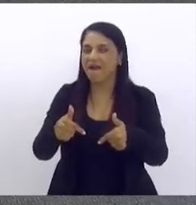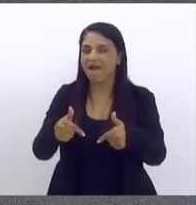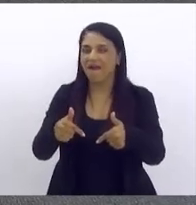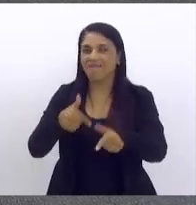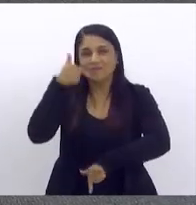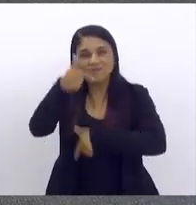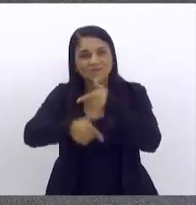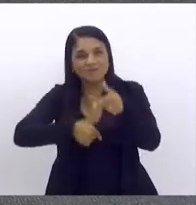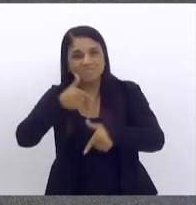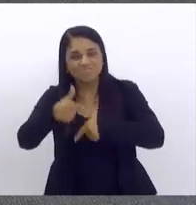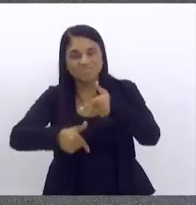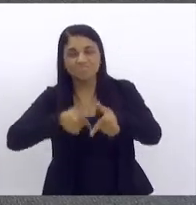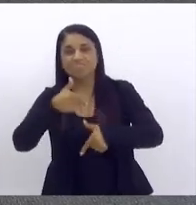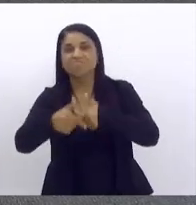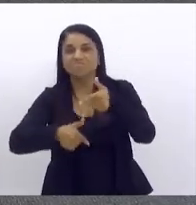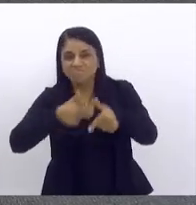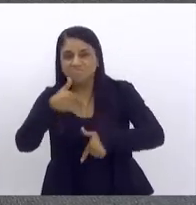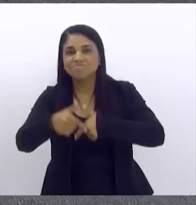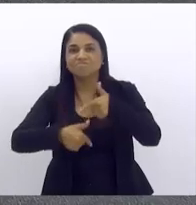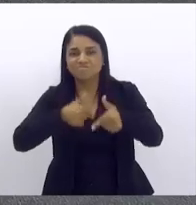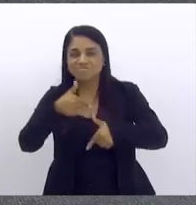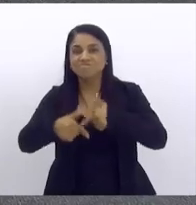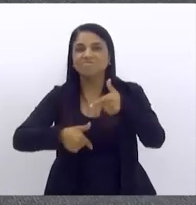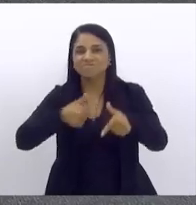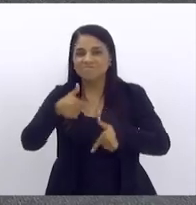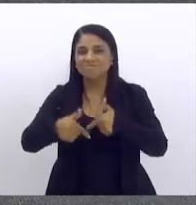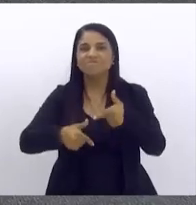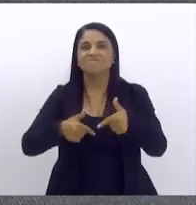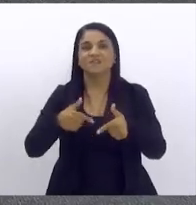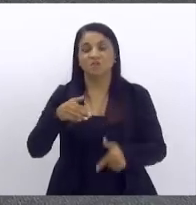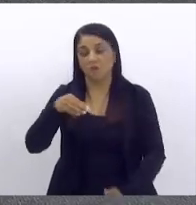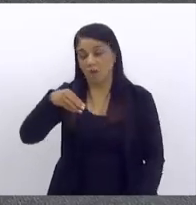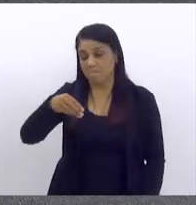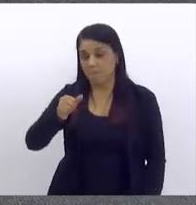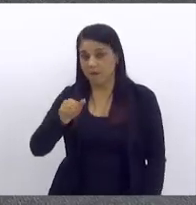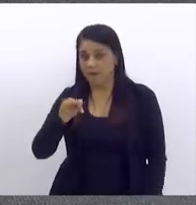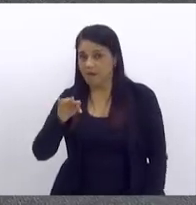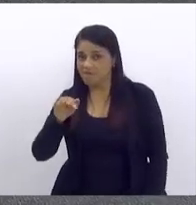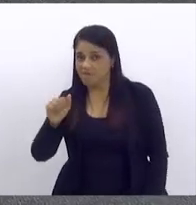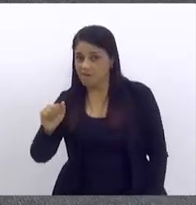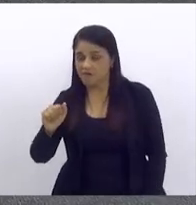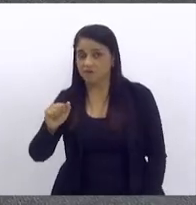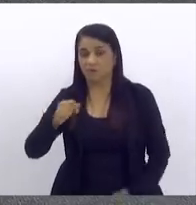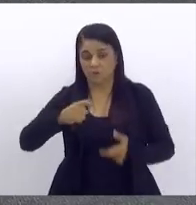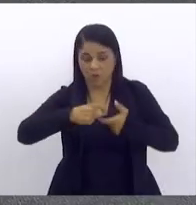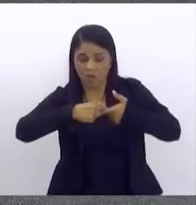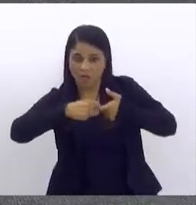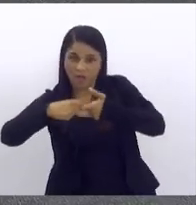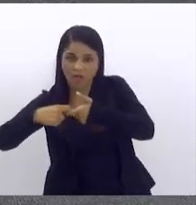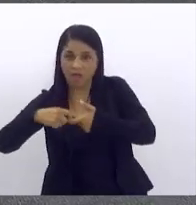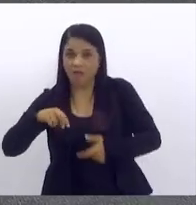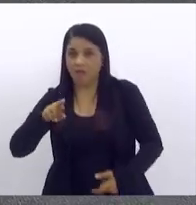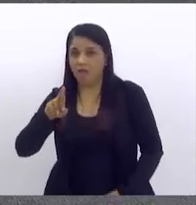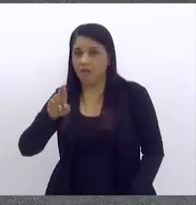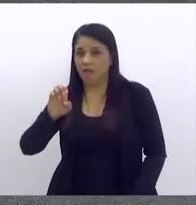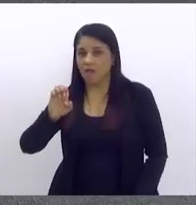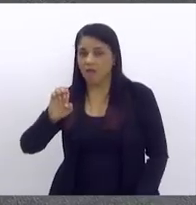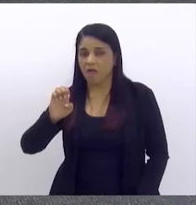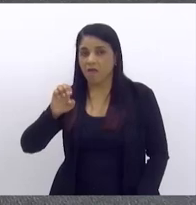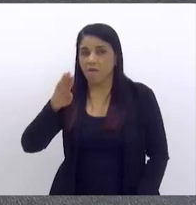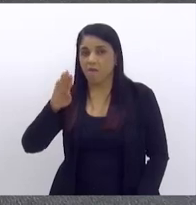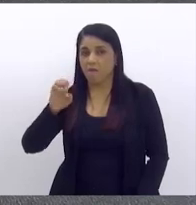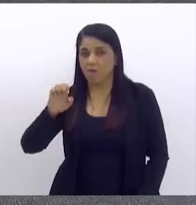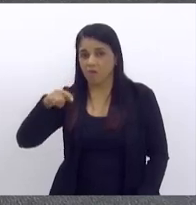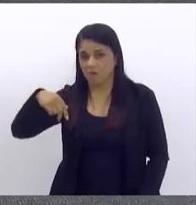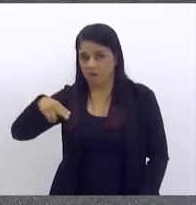trabalhar agora mais ainda para acabar de vez com a máfia do reboque que está instalada no Rio de Janeiro. O